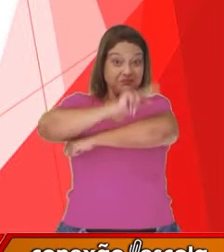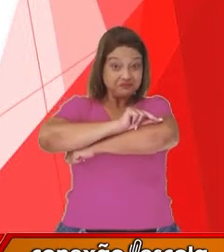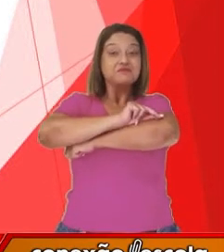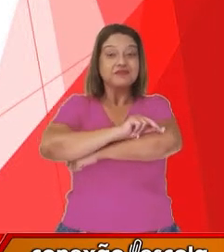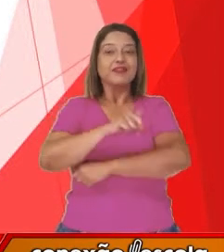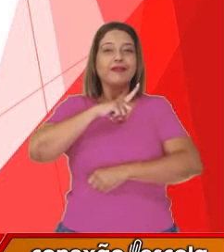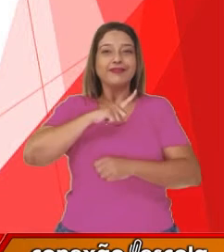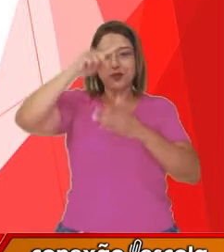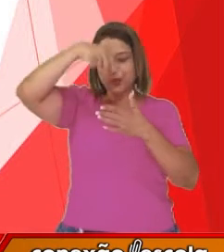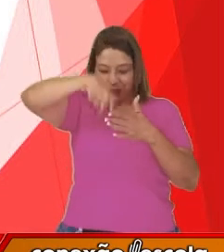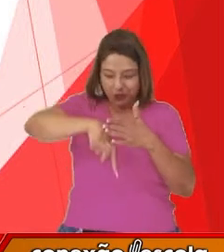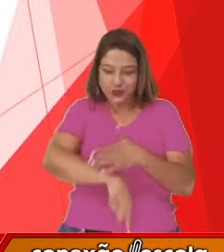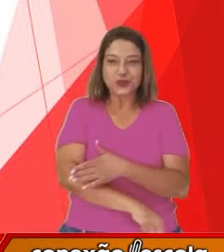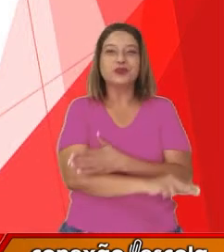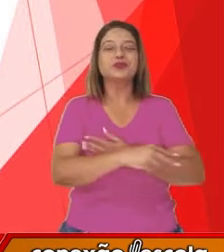do chão.